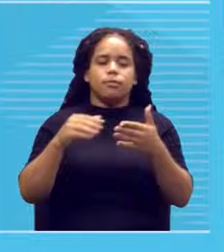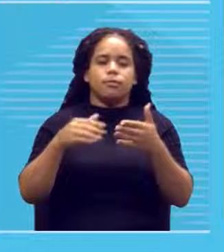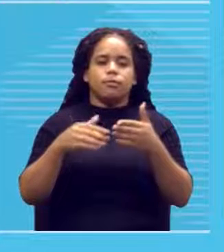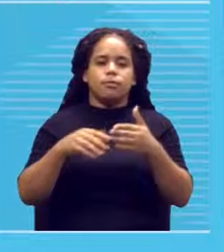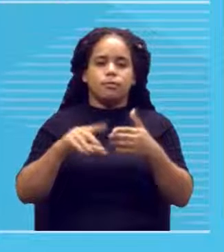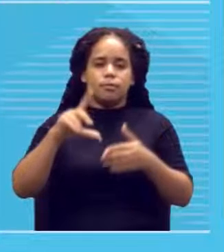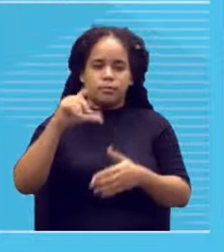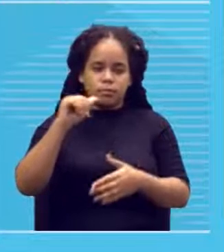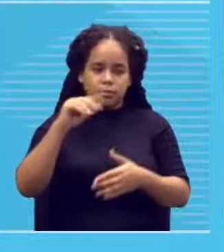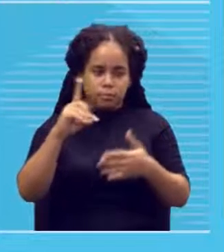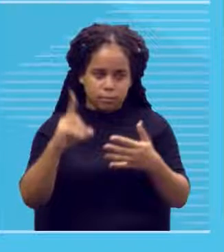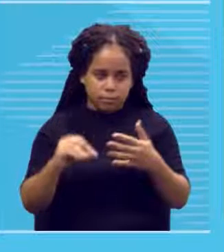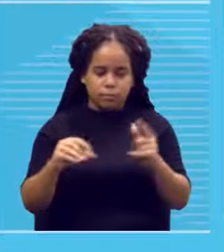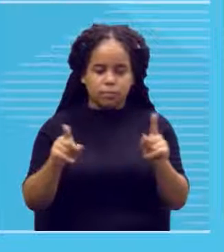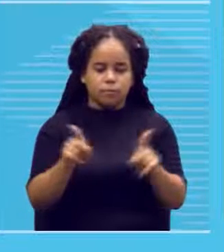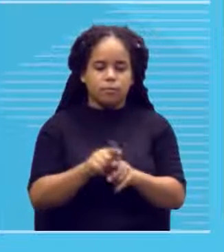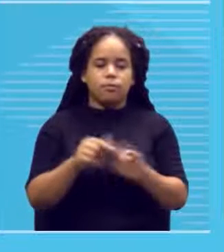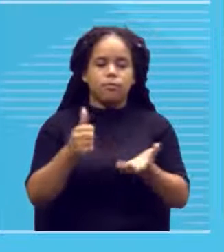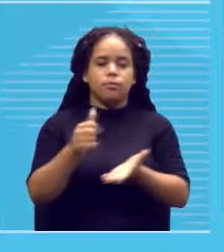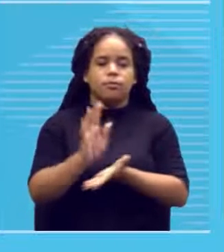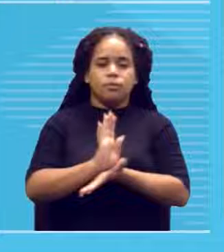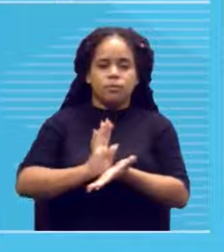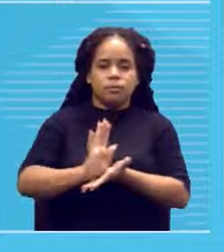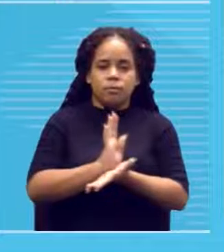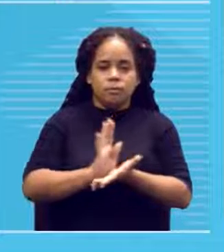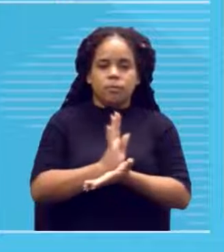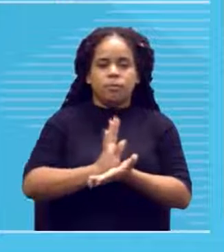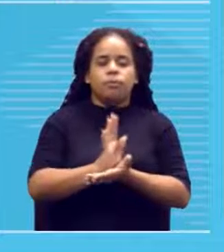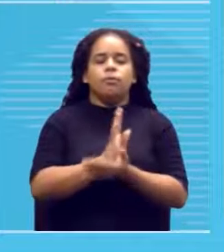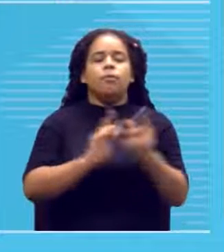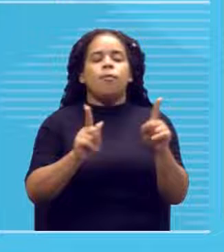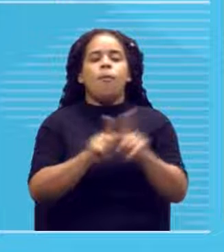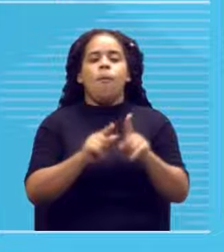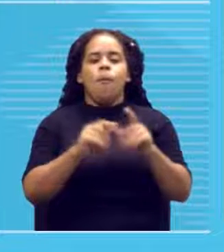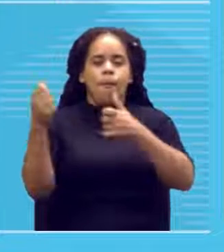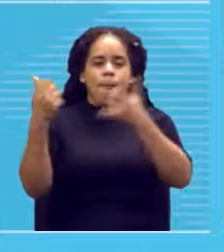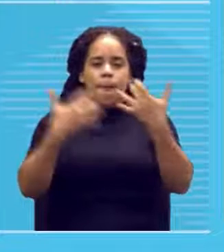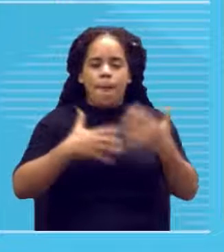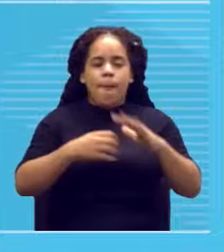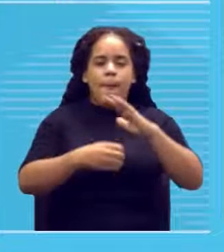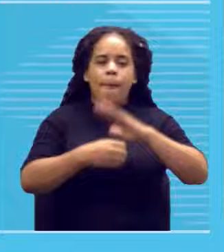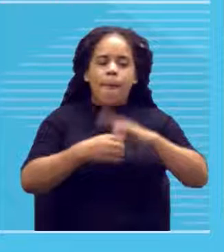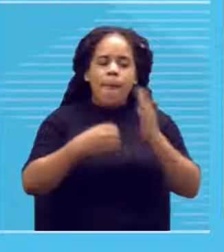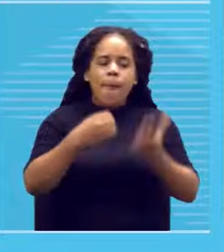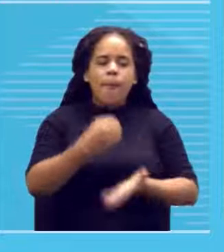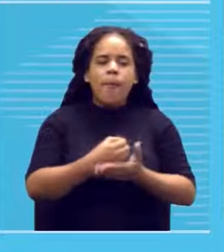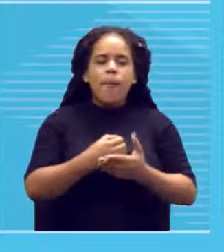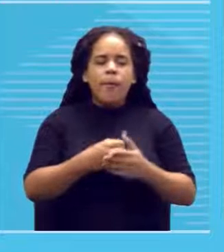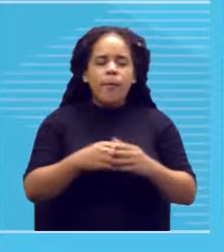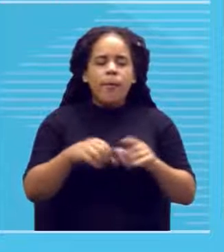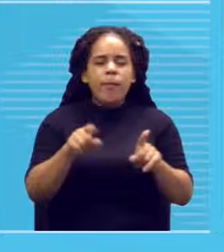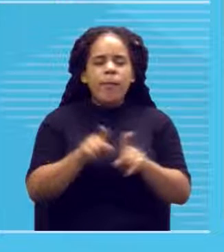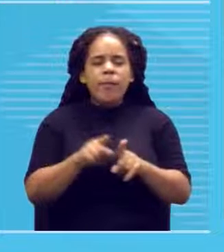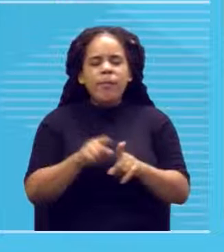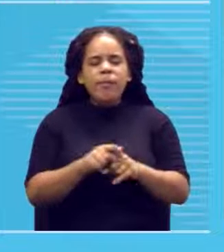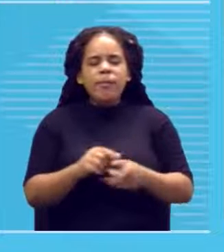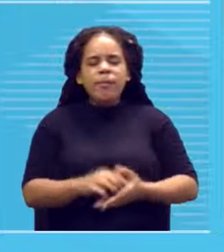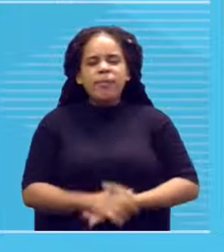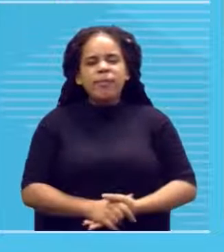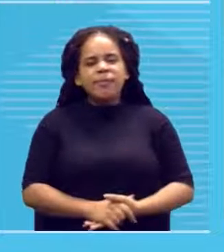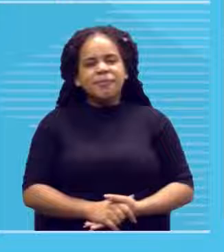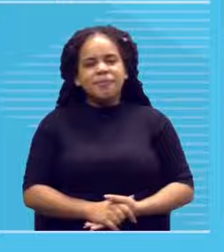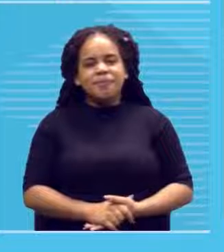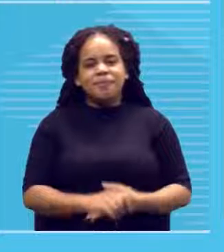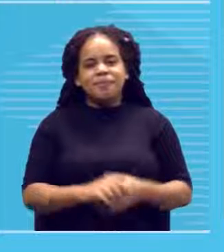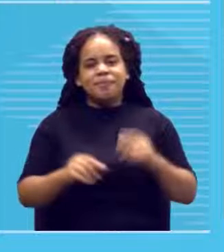da base do cilindro também né área lateral área da base a ideia da medida de volume que a gente